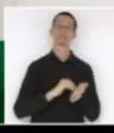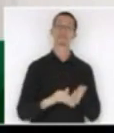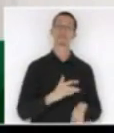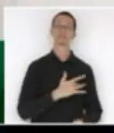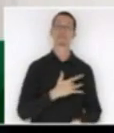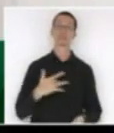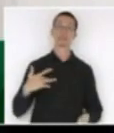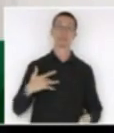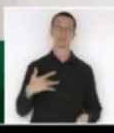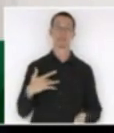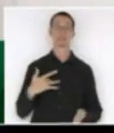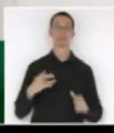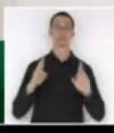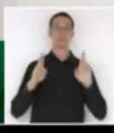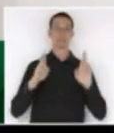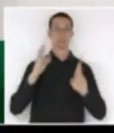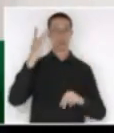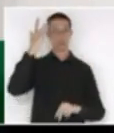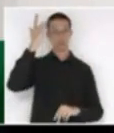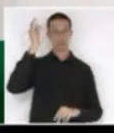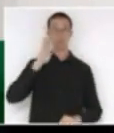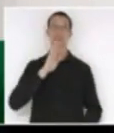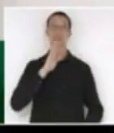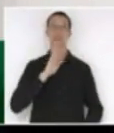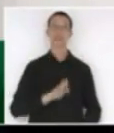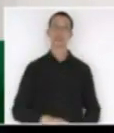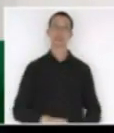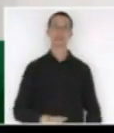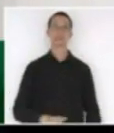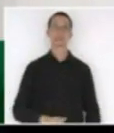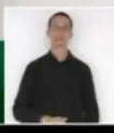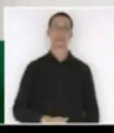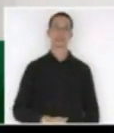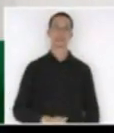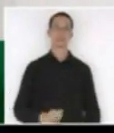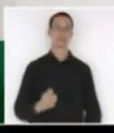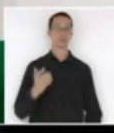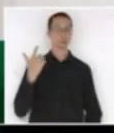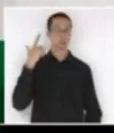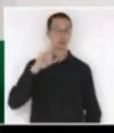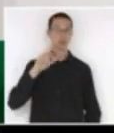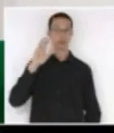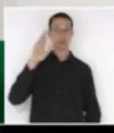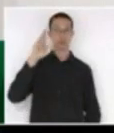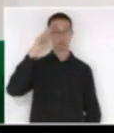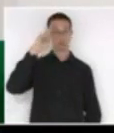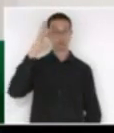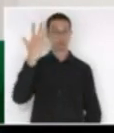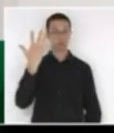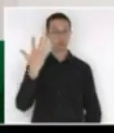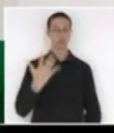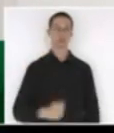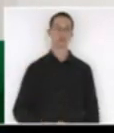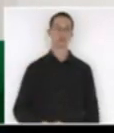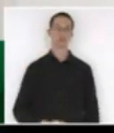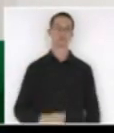Vossa Excelência, que faz parte agora da comissão, possamos ter uma solução positiva, já que no dia